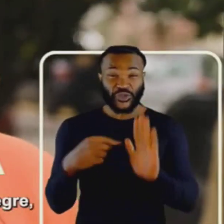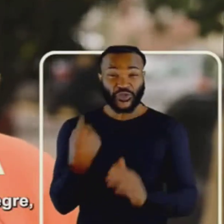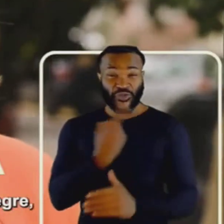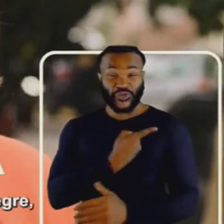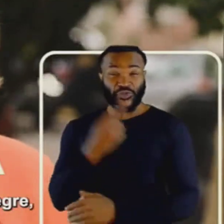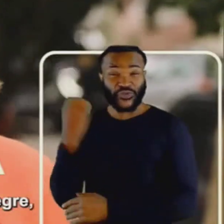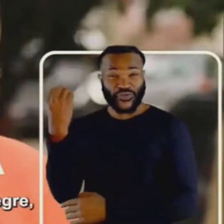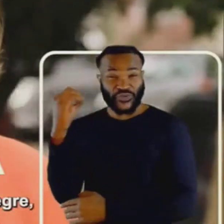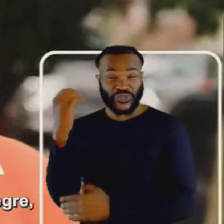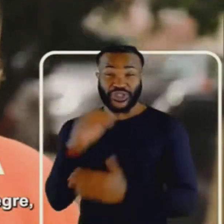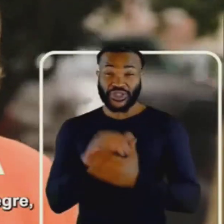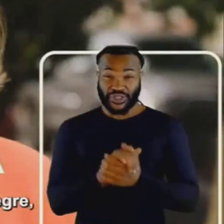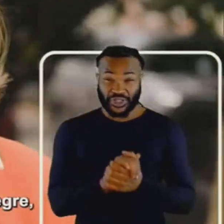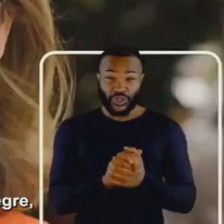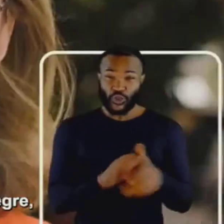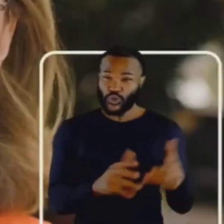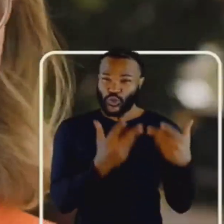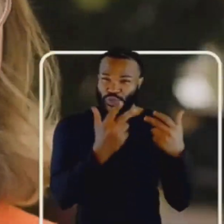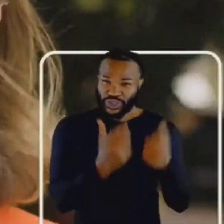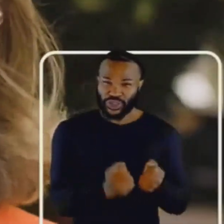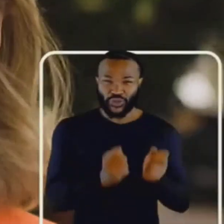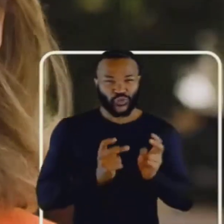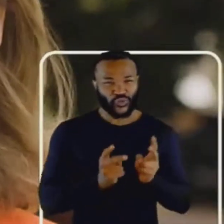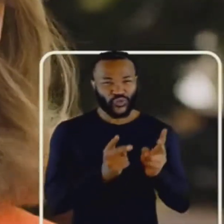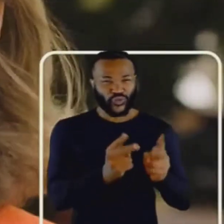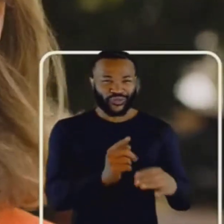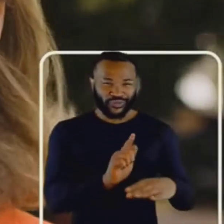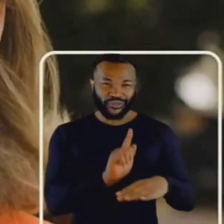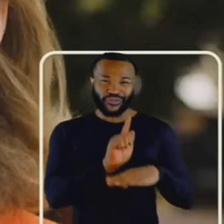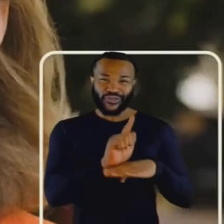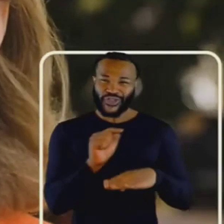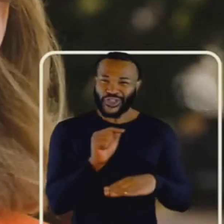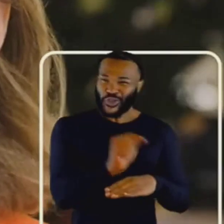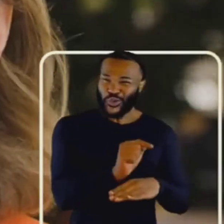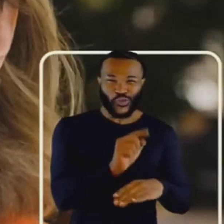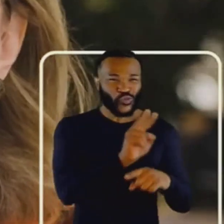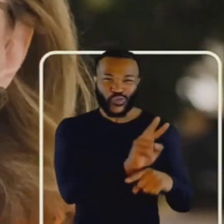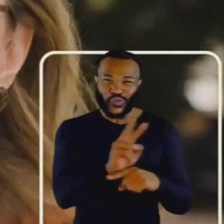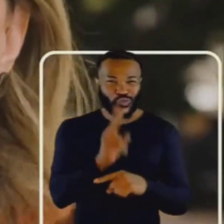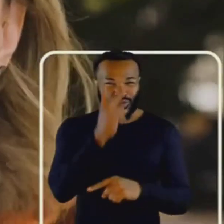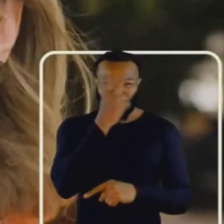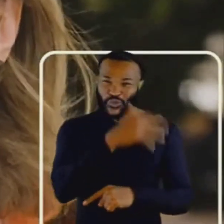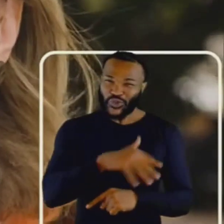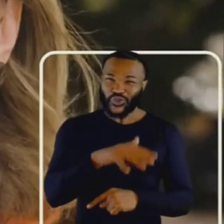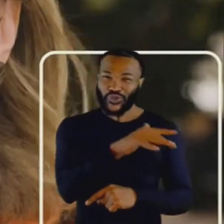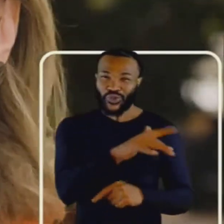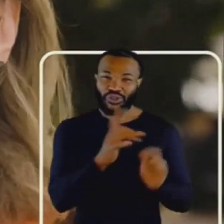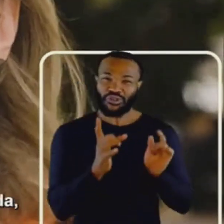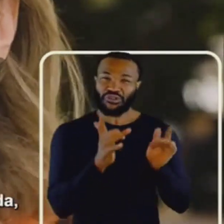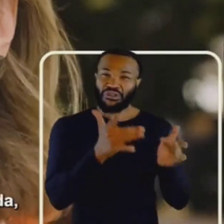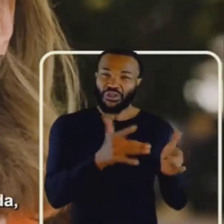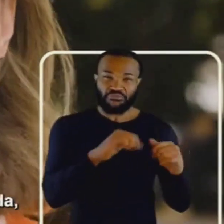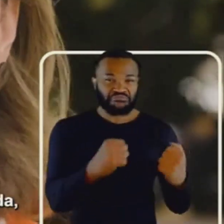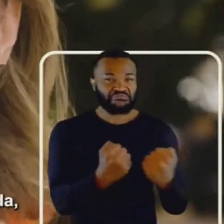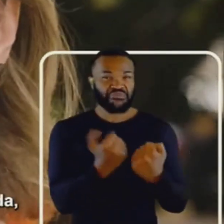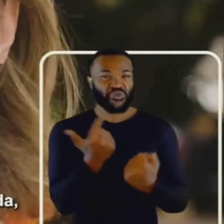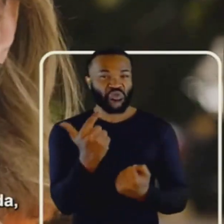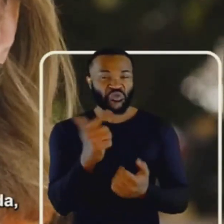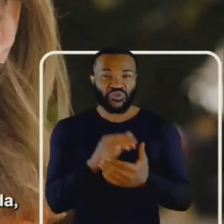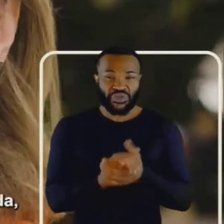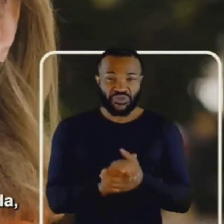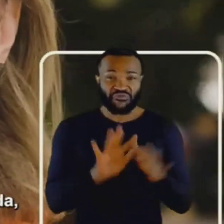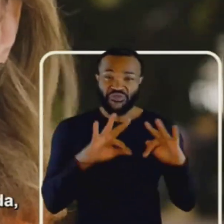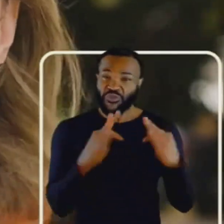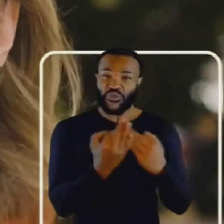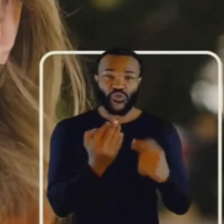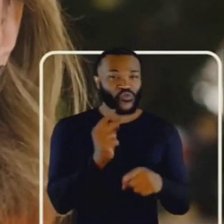que representamos para Porto Alegre, que não aceitam seguir uma gestão que não cuidou das pessoas, que deixou a cidade